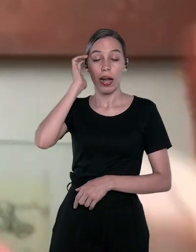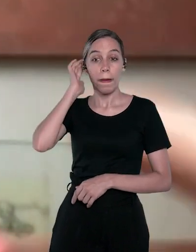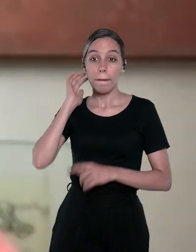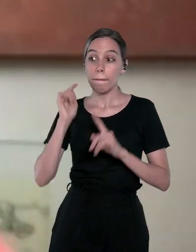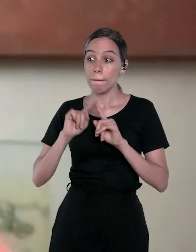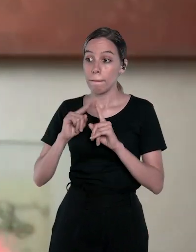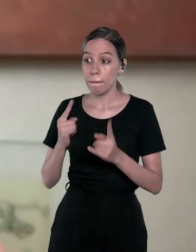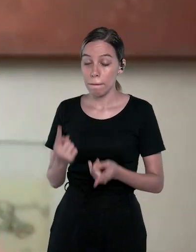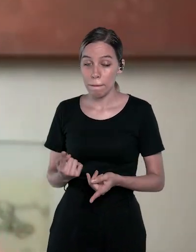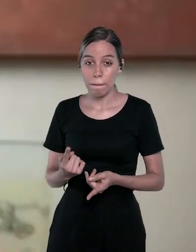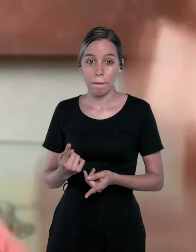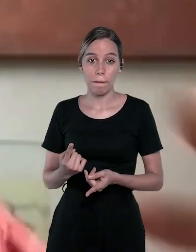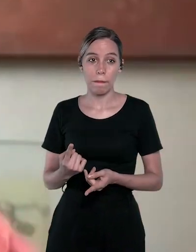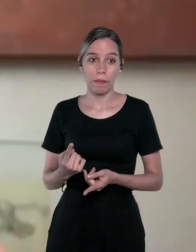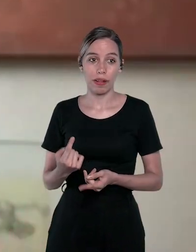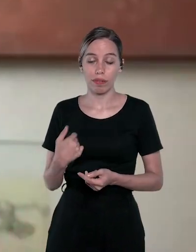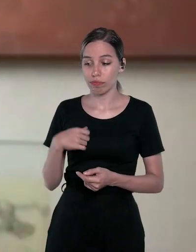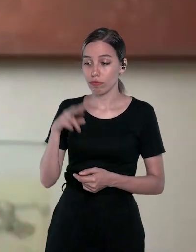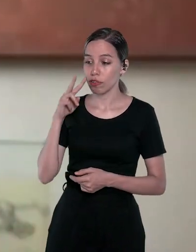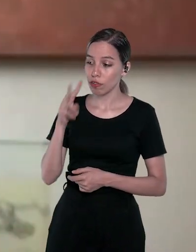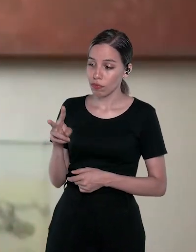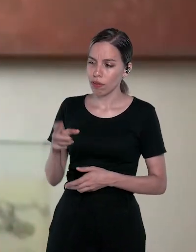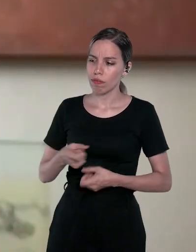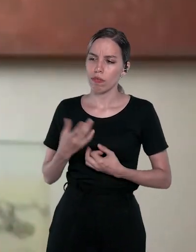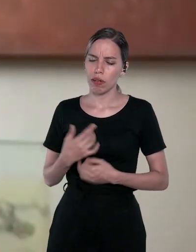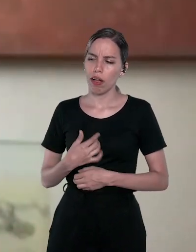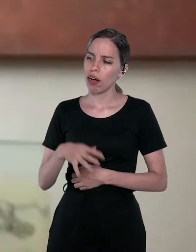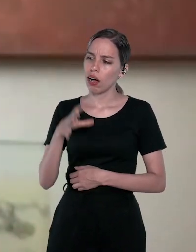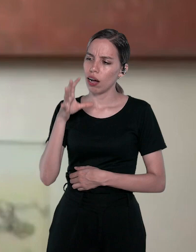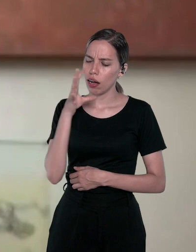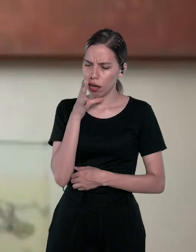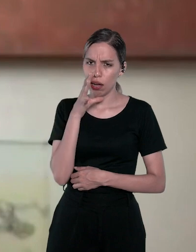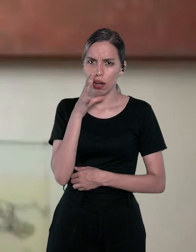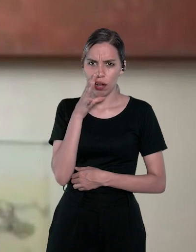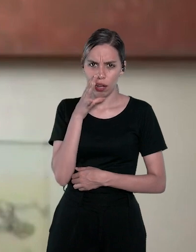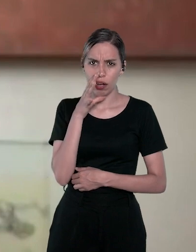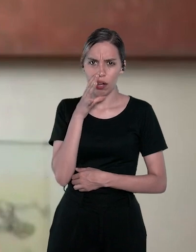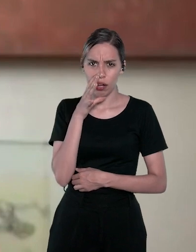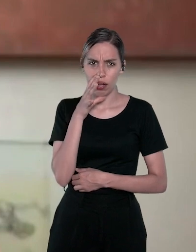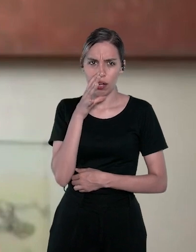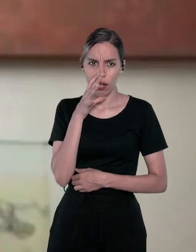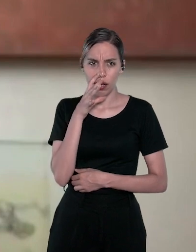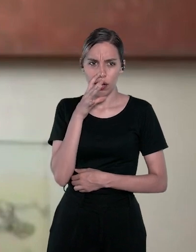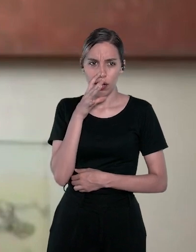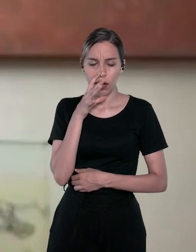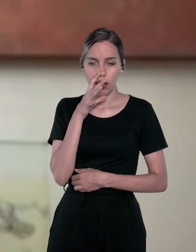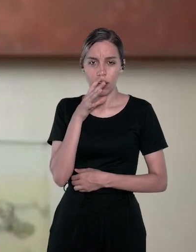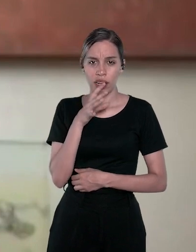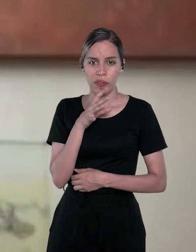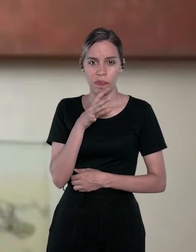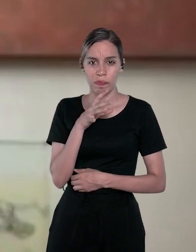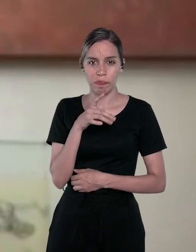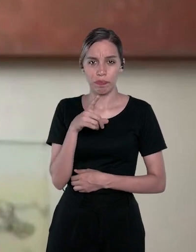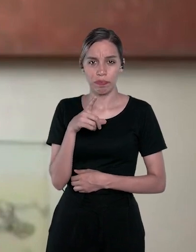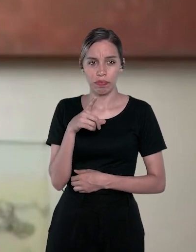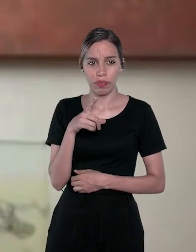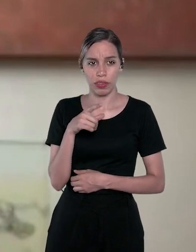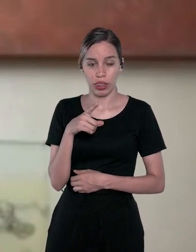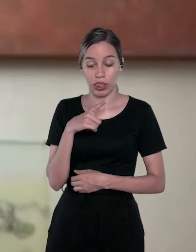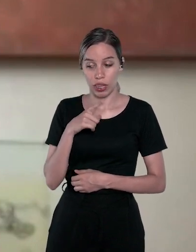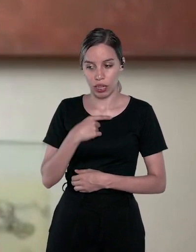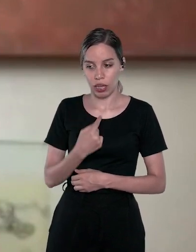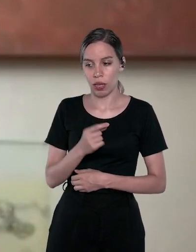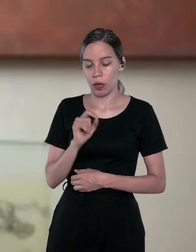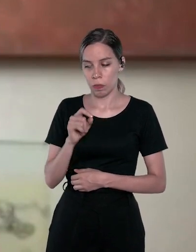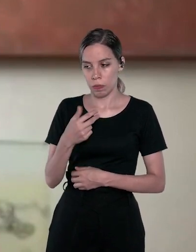me gratifica é o poema dela, sabe? Inclusive, eu tenho um episódio